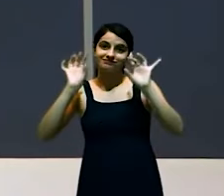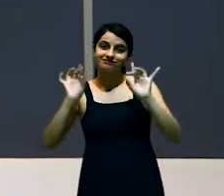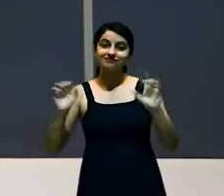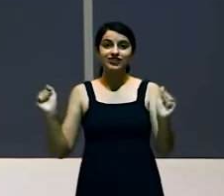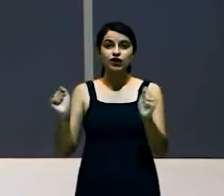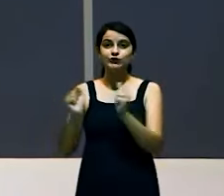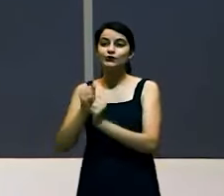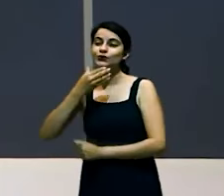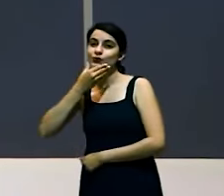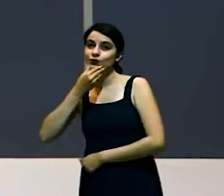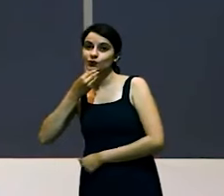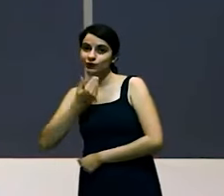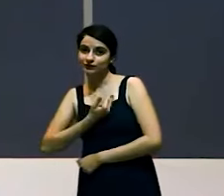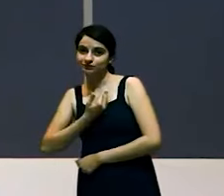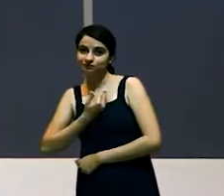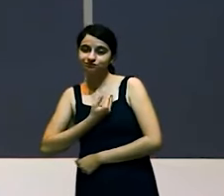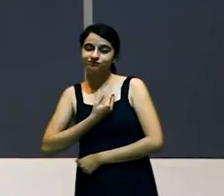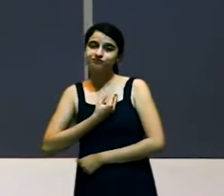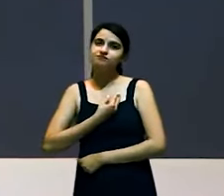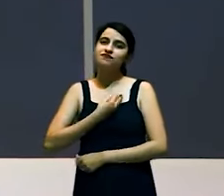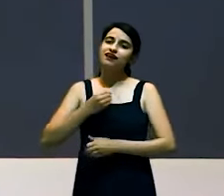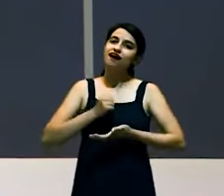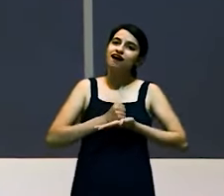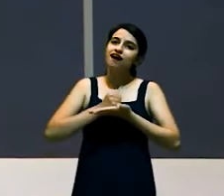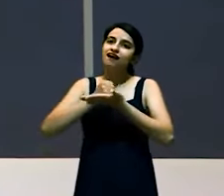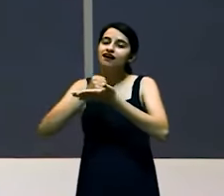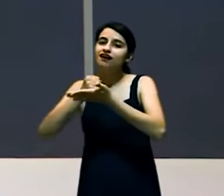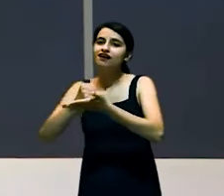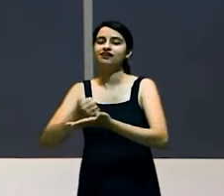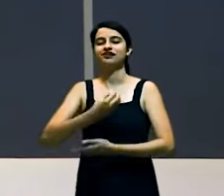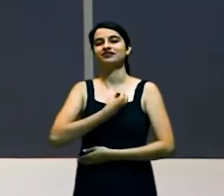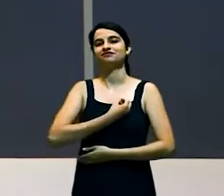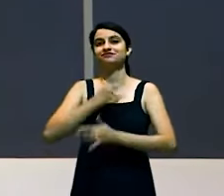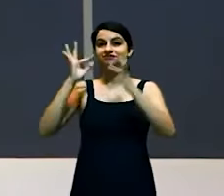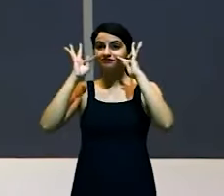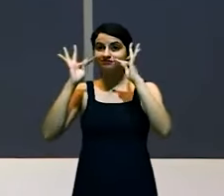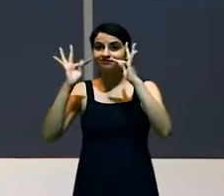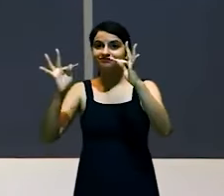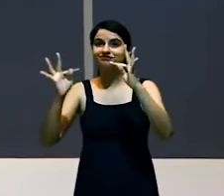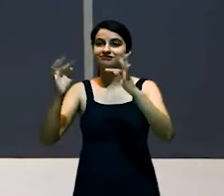e eu ouvi um testemunho de uma pessoa que começou a trabalhar com ele. Aquilo me chamou a atenção.